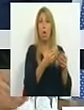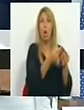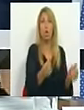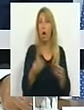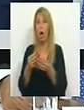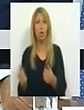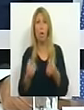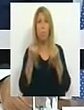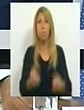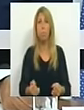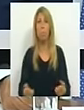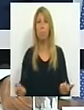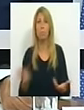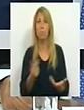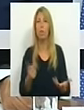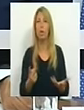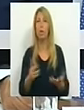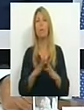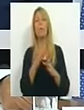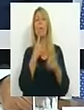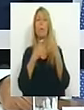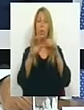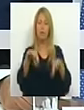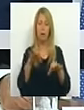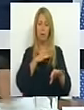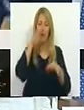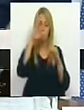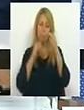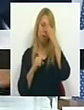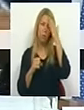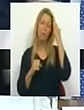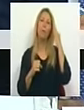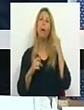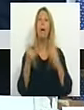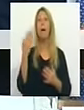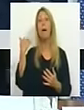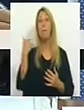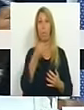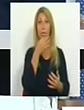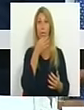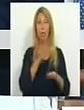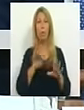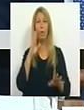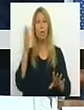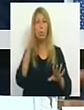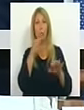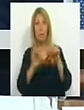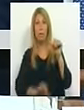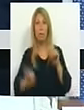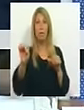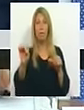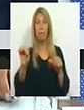outros. Como perguntas finais, Sr. Ministro, deixava-lhe as seguintes. fez há pouco referência na sua primeira intervenção de que,